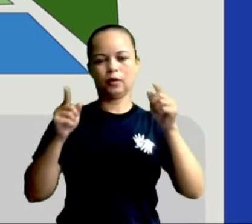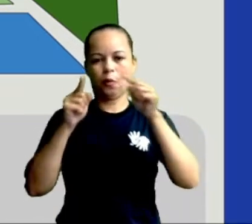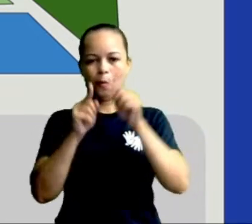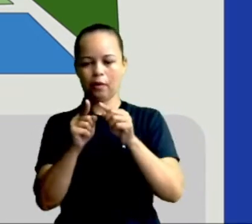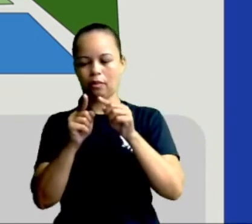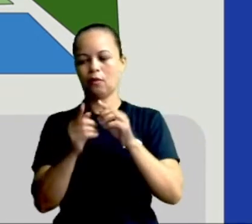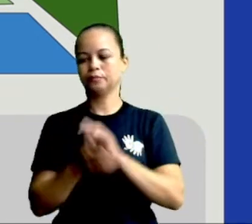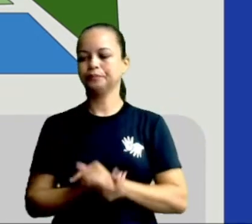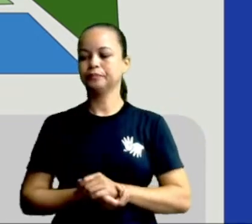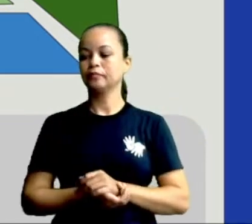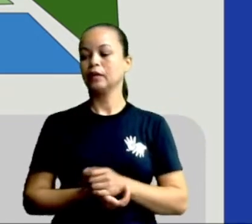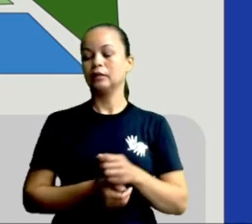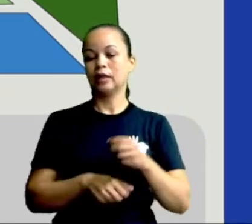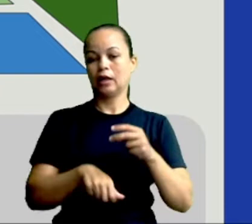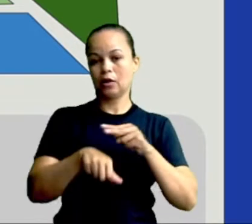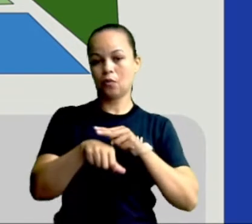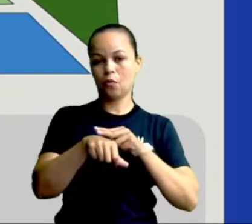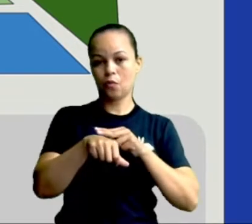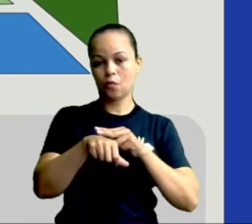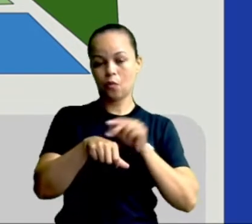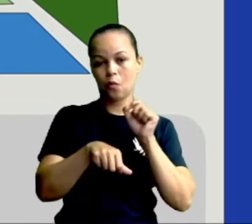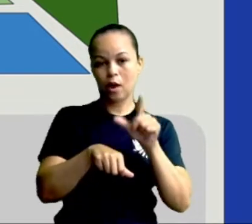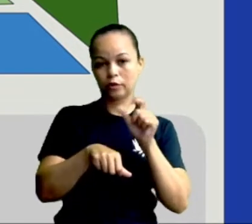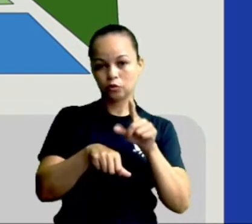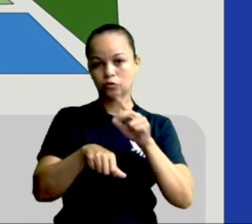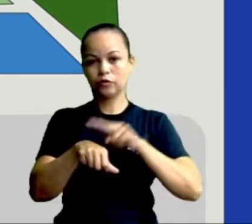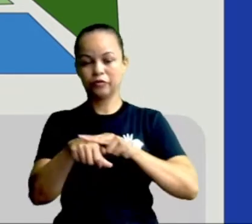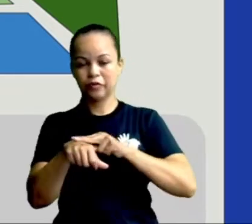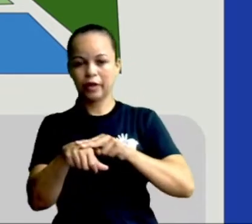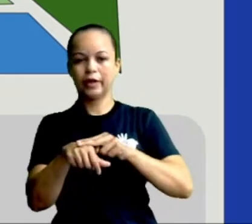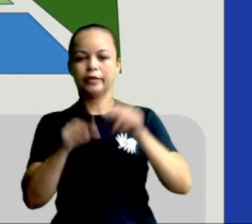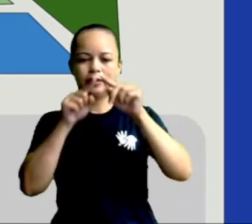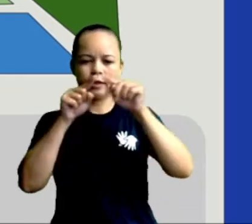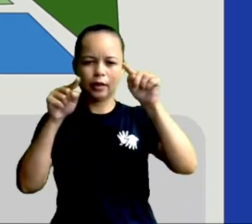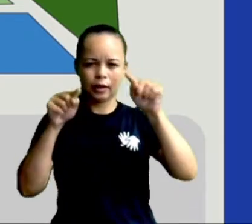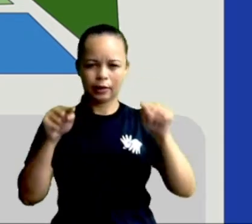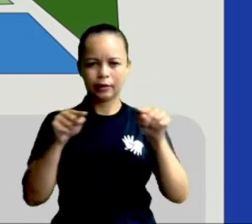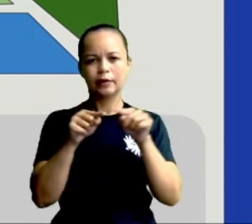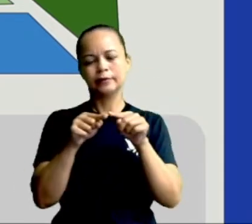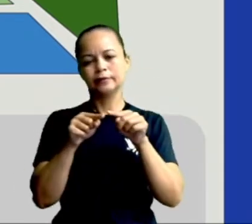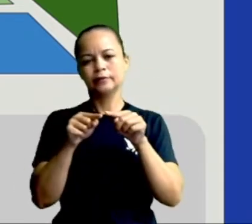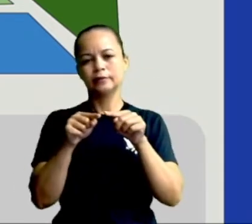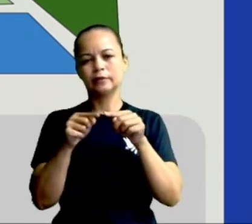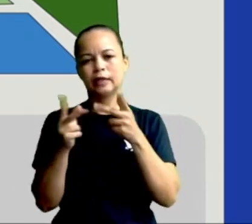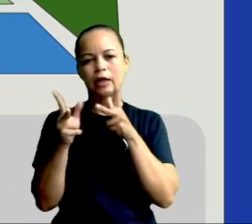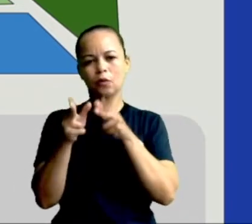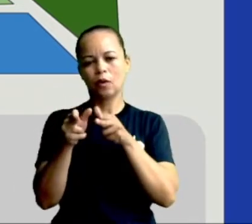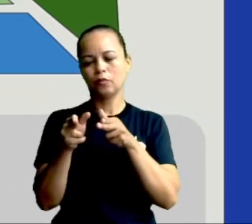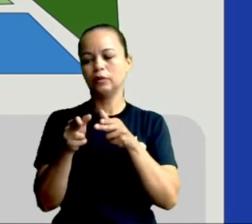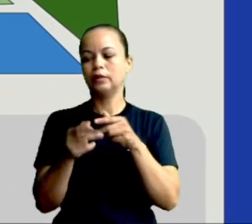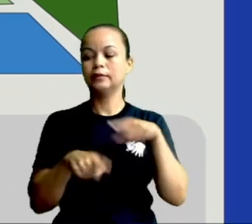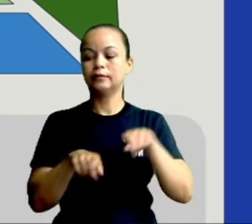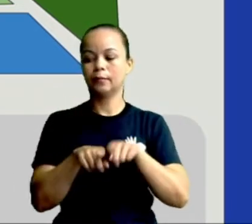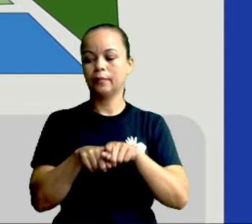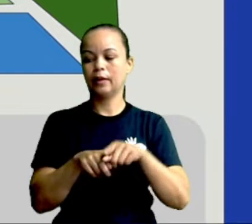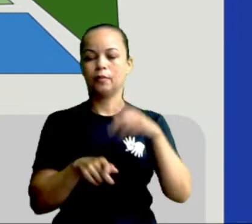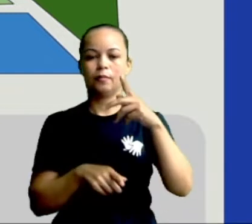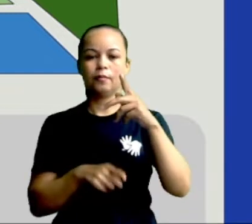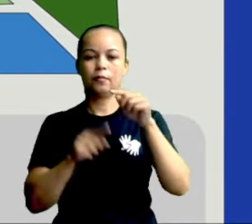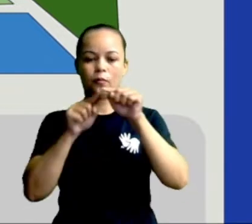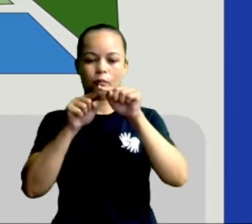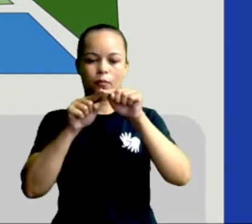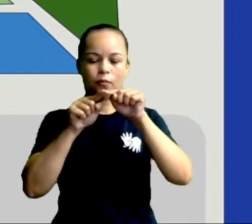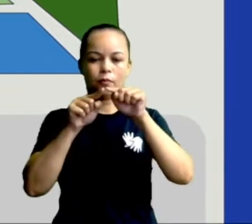E tem um triângulo azul e verde, que aparentemente mostra para mim que tem a mesma medida. E um paralelogramo. E aí a gente